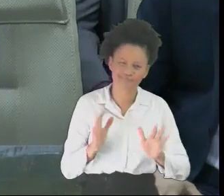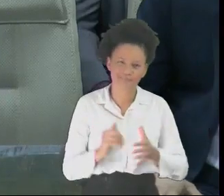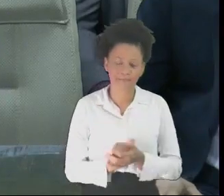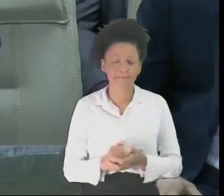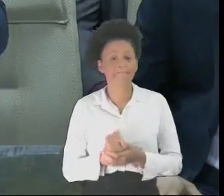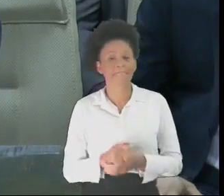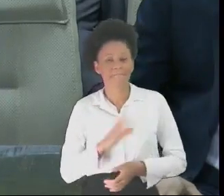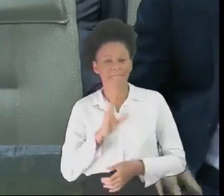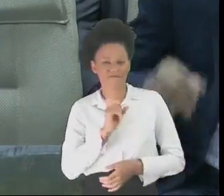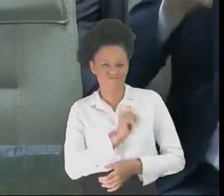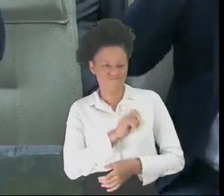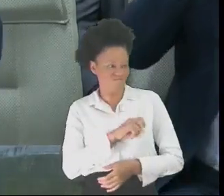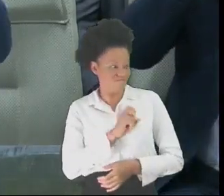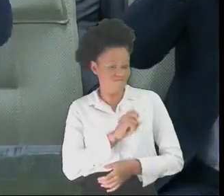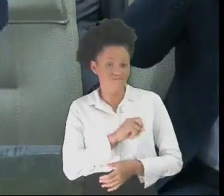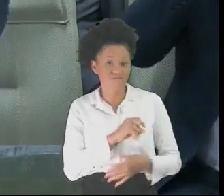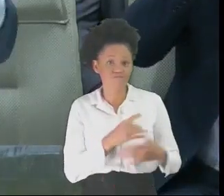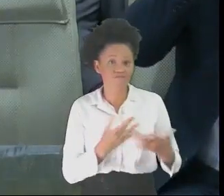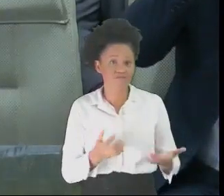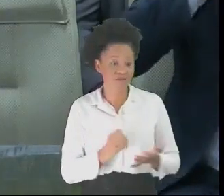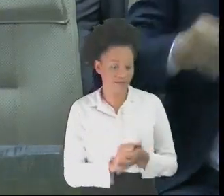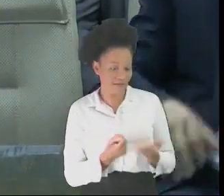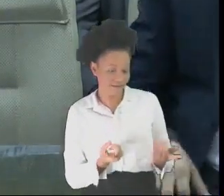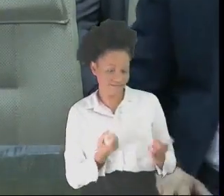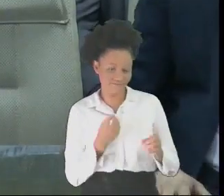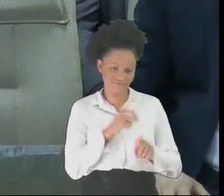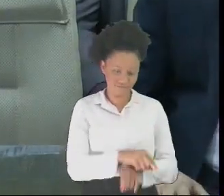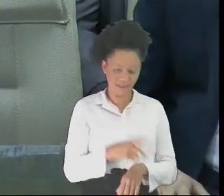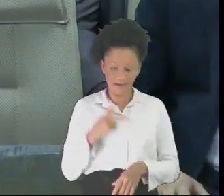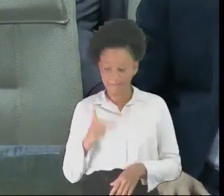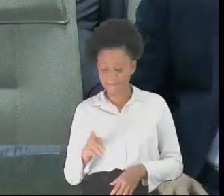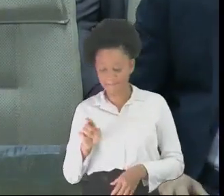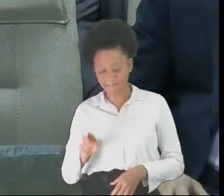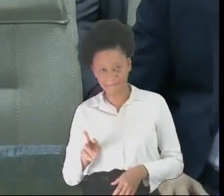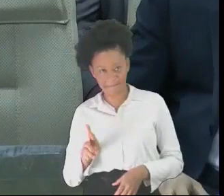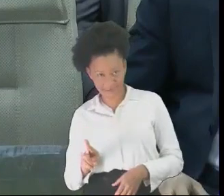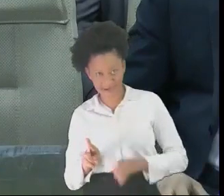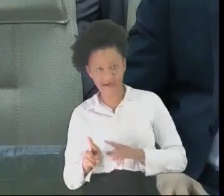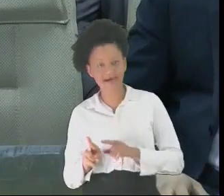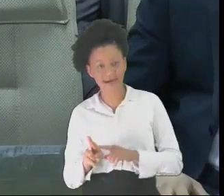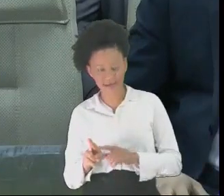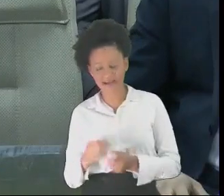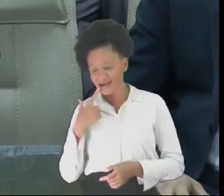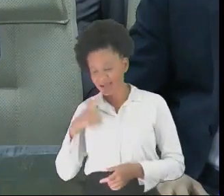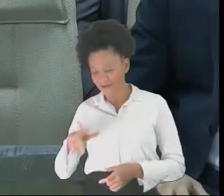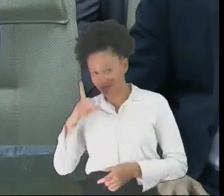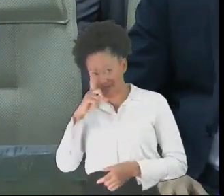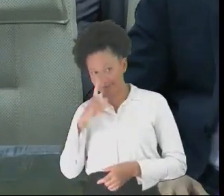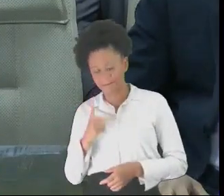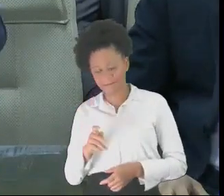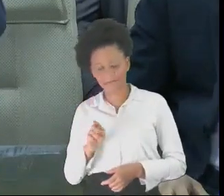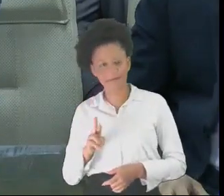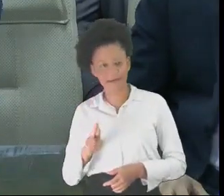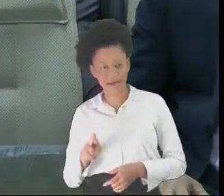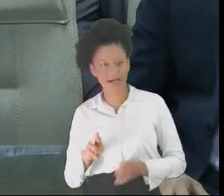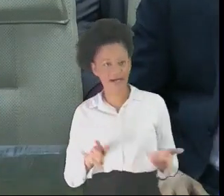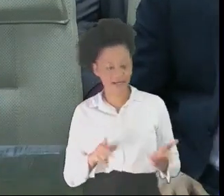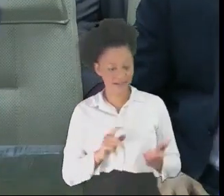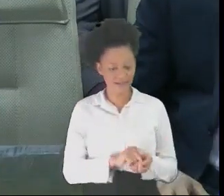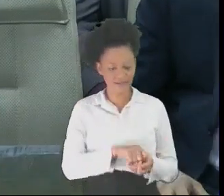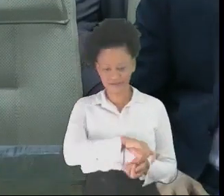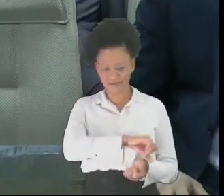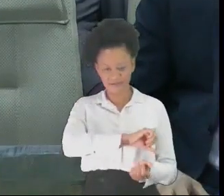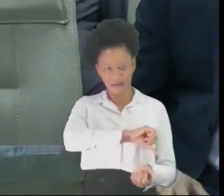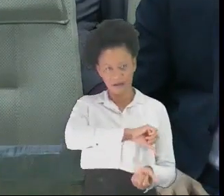dizer aquele que está às avessas. Per quer dizer através, é latim. Perversos quer dizer aquele que está às avessas,